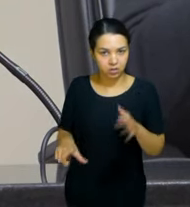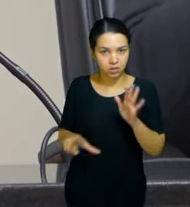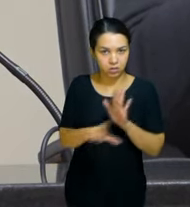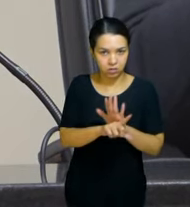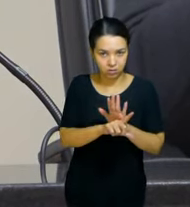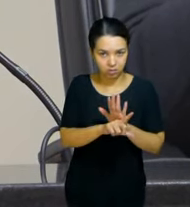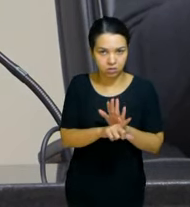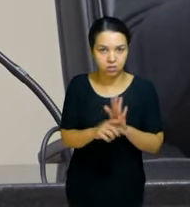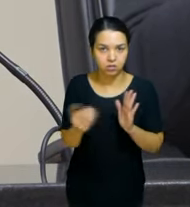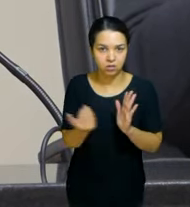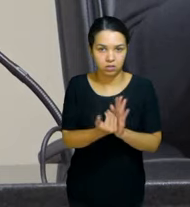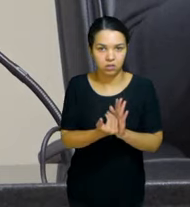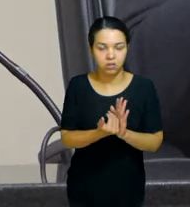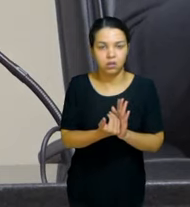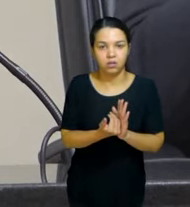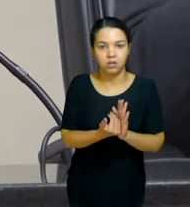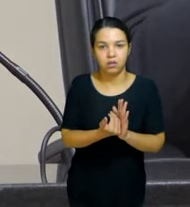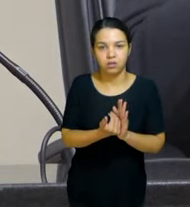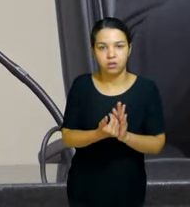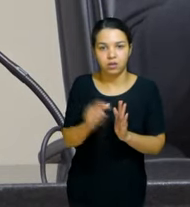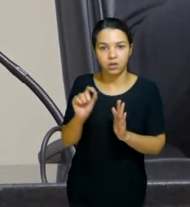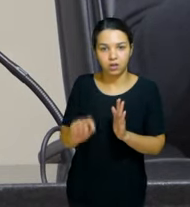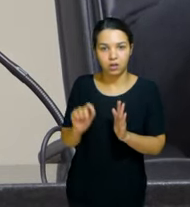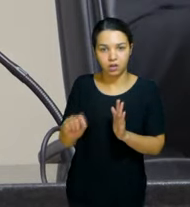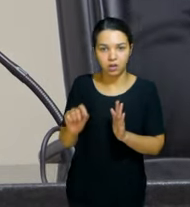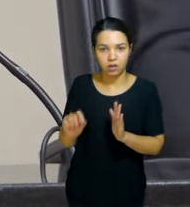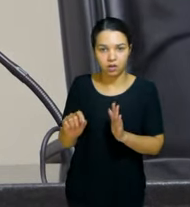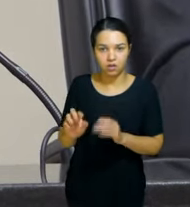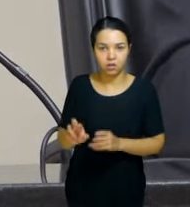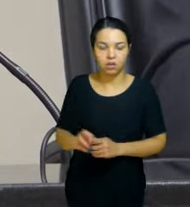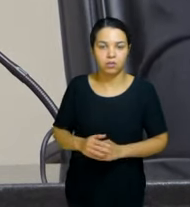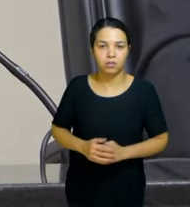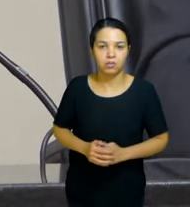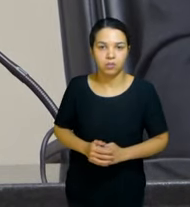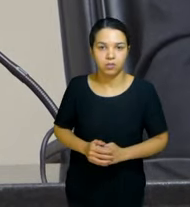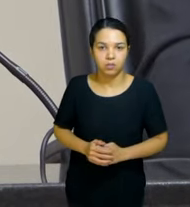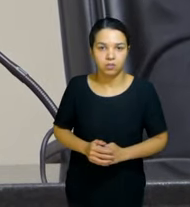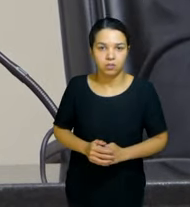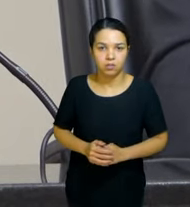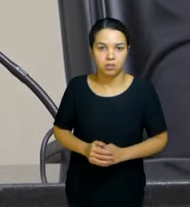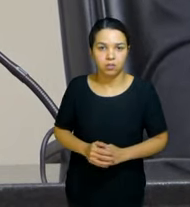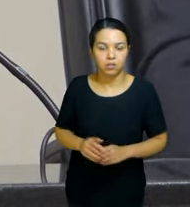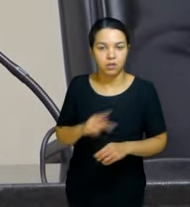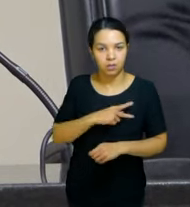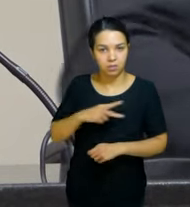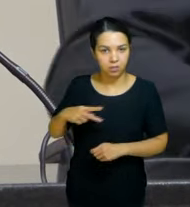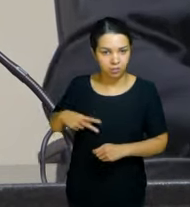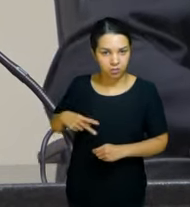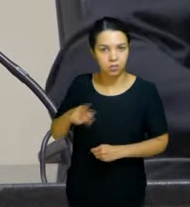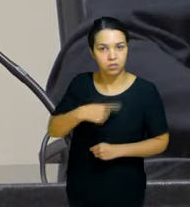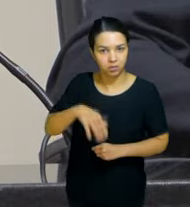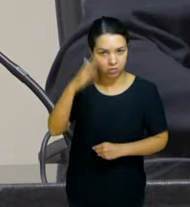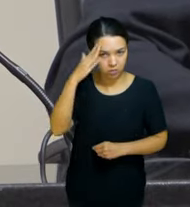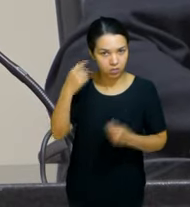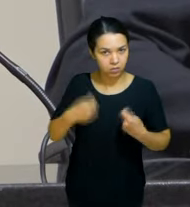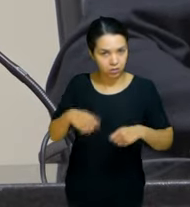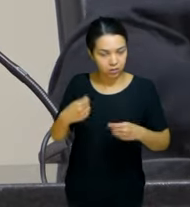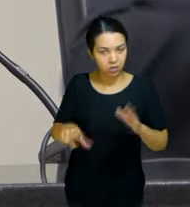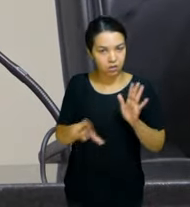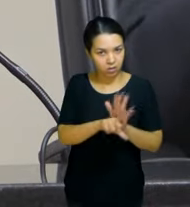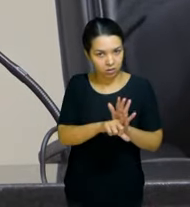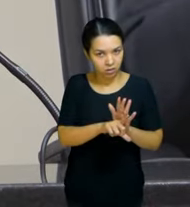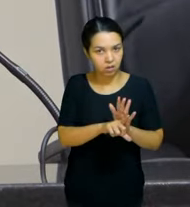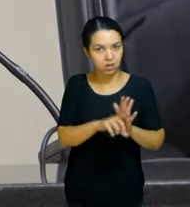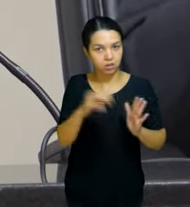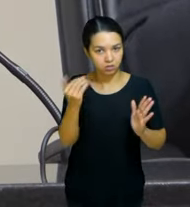tudo do repasse, quem é agente público, sabe que tem que ter legalidade. Todos